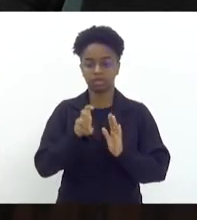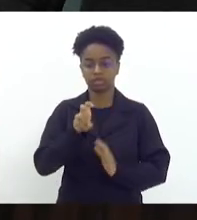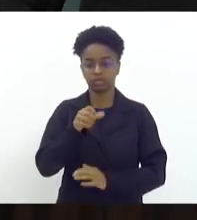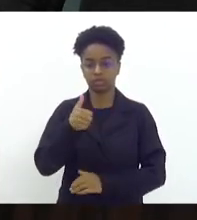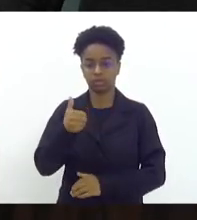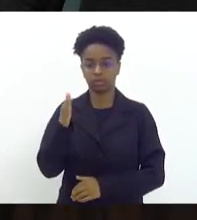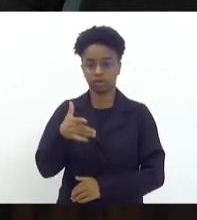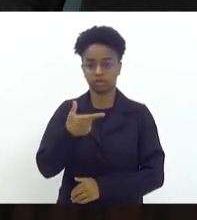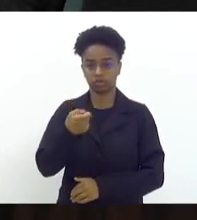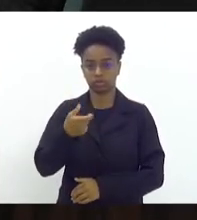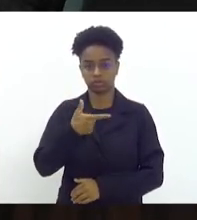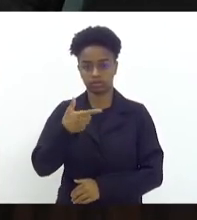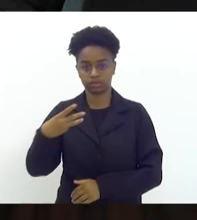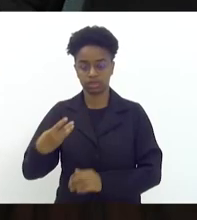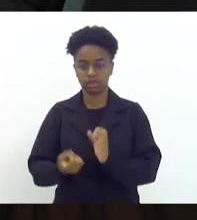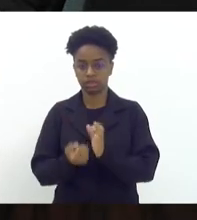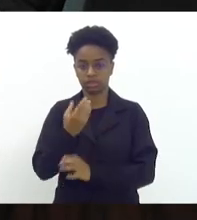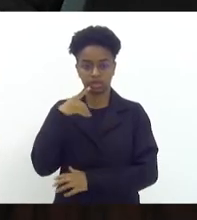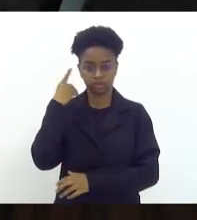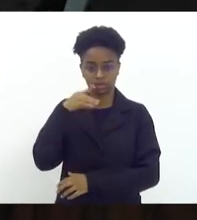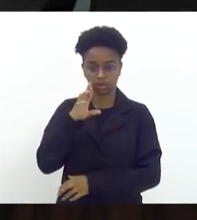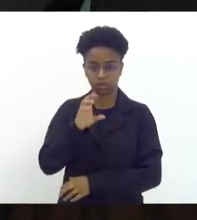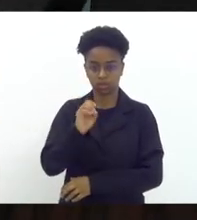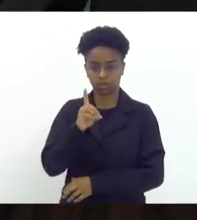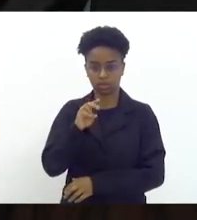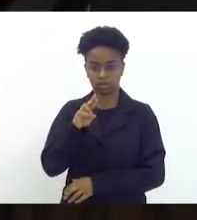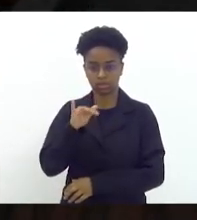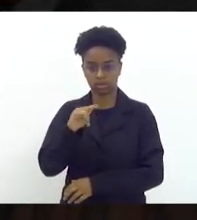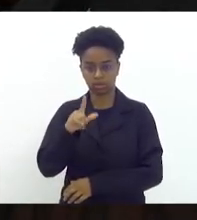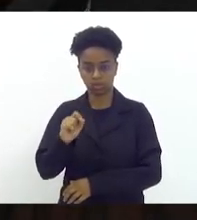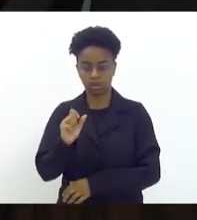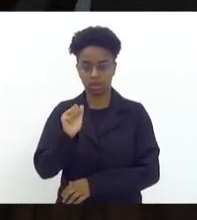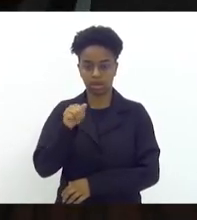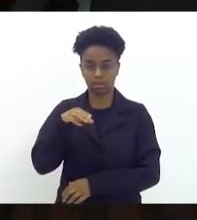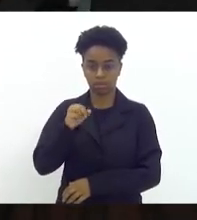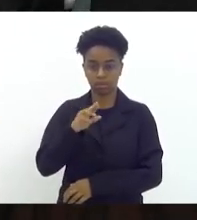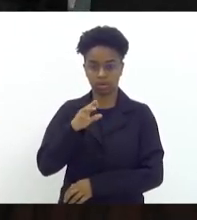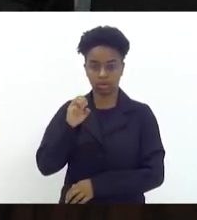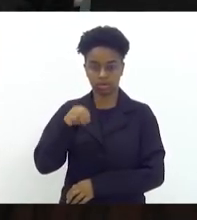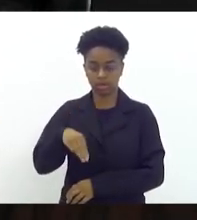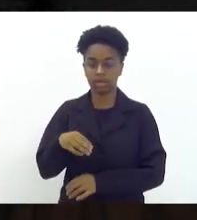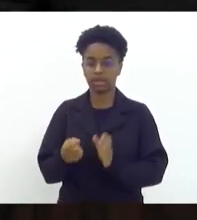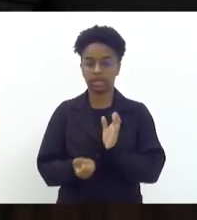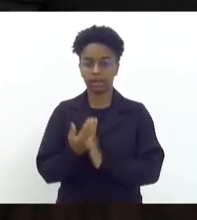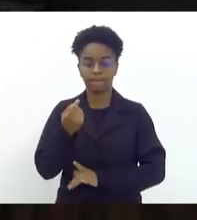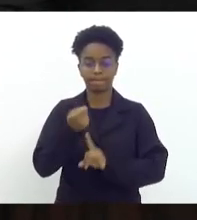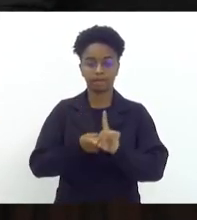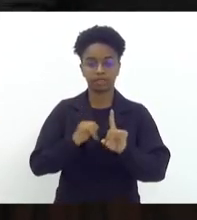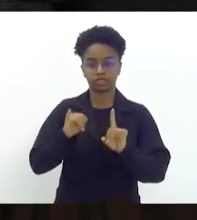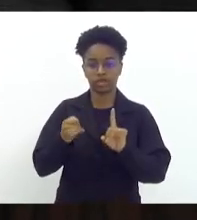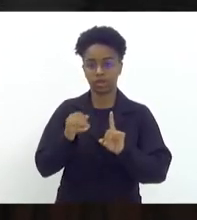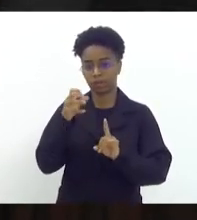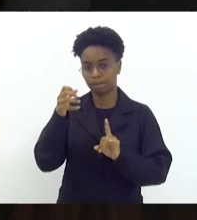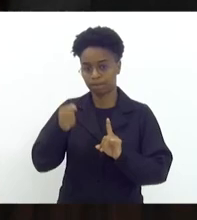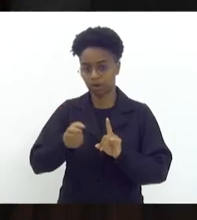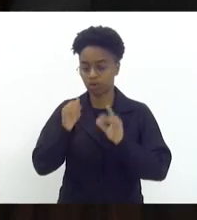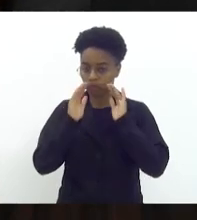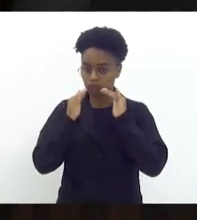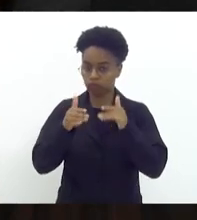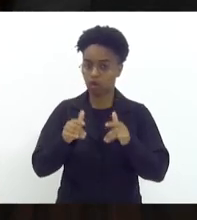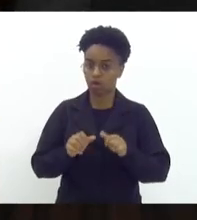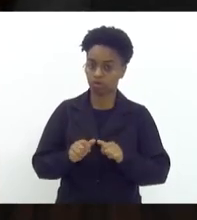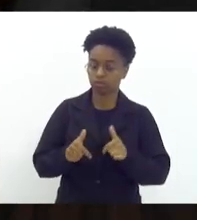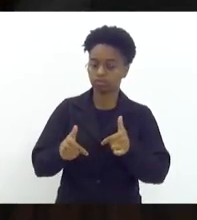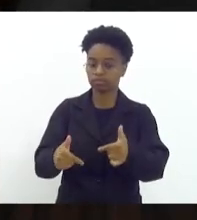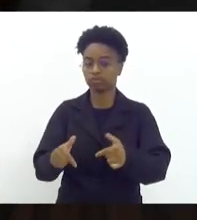de 2023 de autoria Deputado Rodrigo Amorim que institui o mês Janeiro Branco a ser dedicado a realização de ações